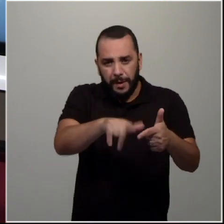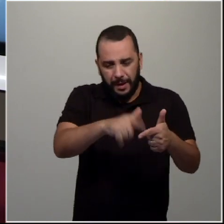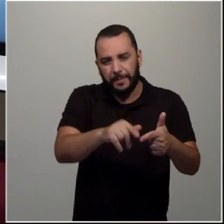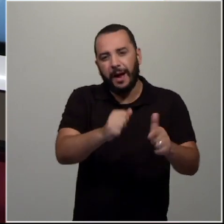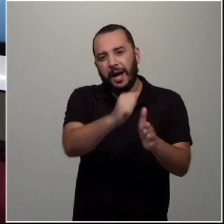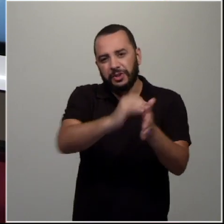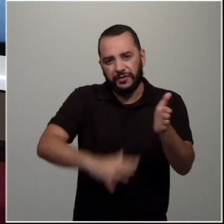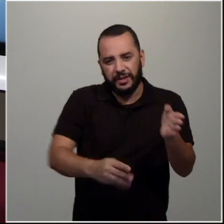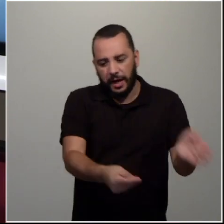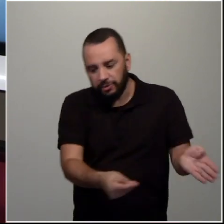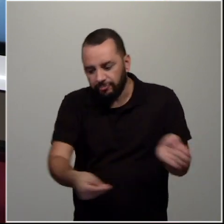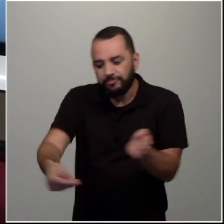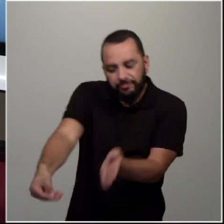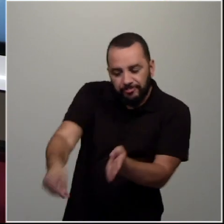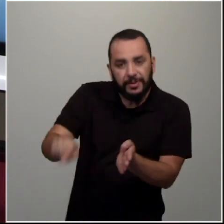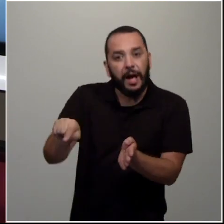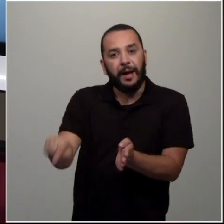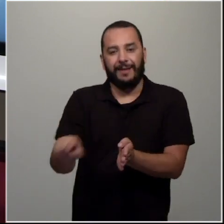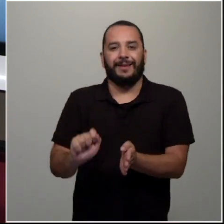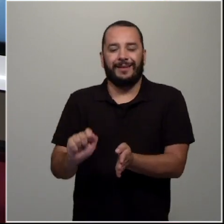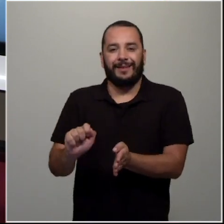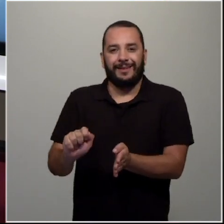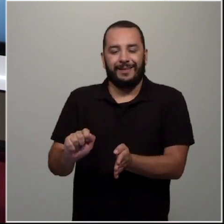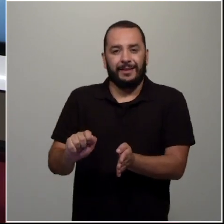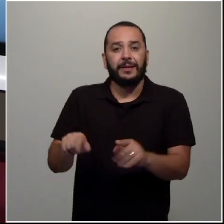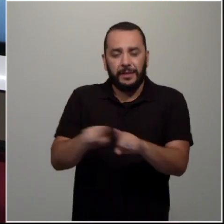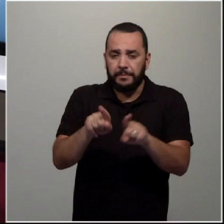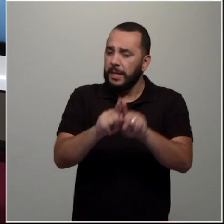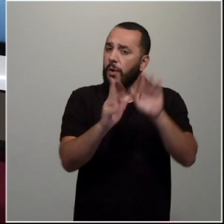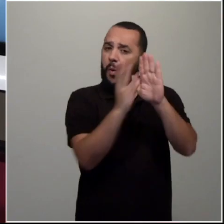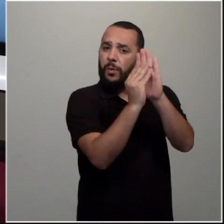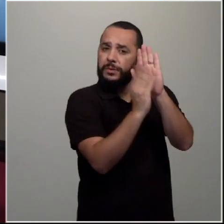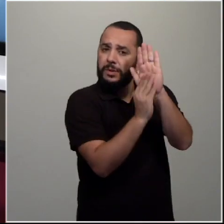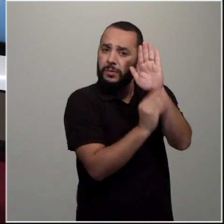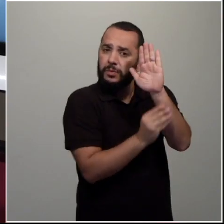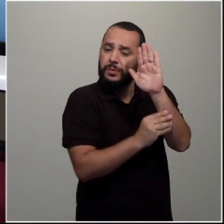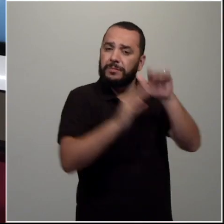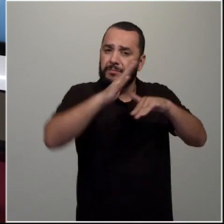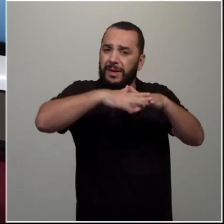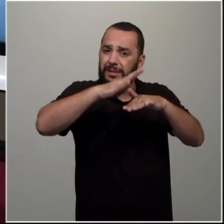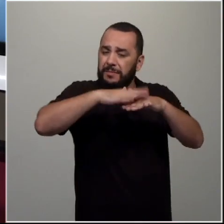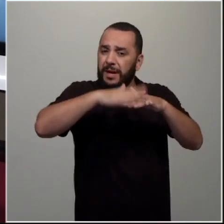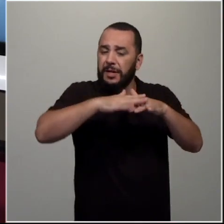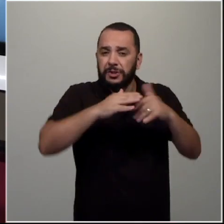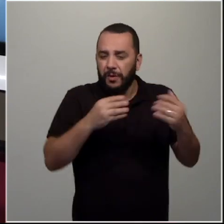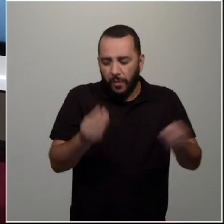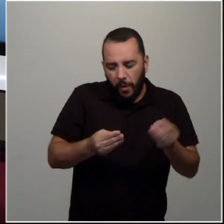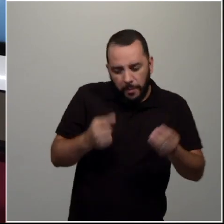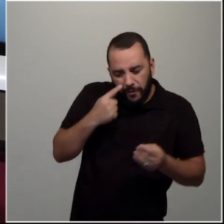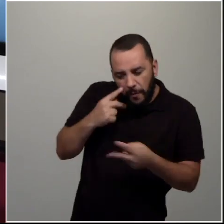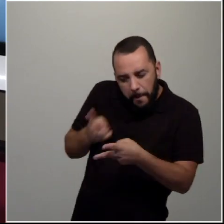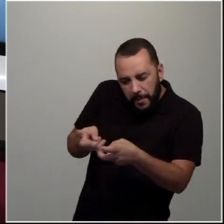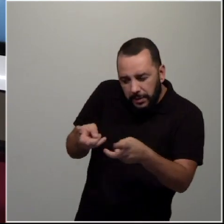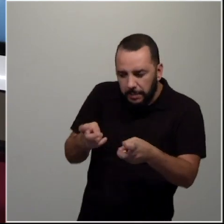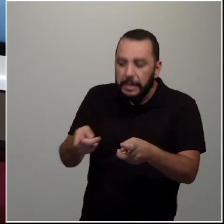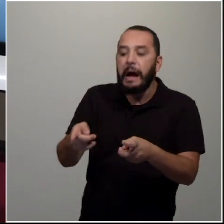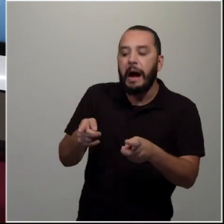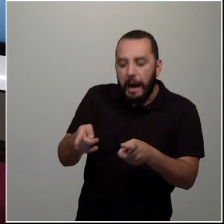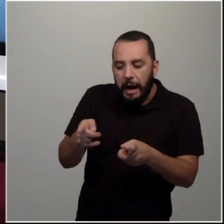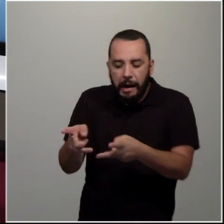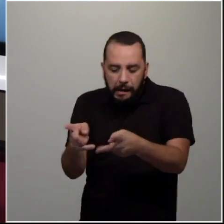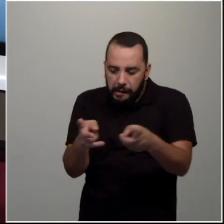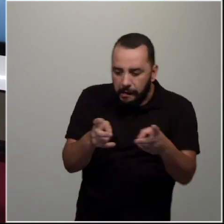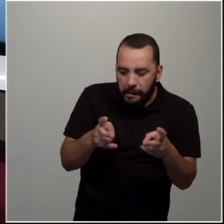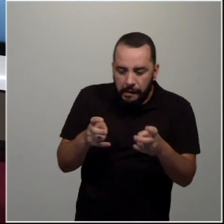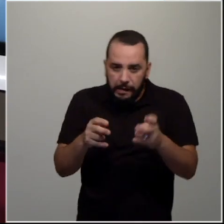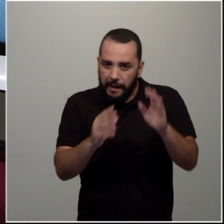e depois é os conteúdos matemáticos eles vão sendo construídos ao longo da resolução de problemas